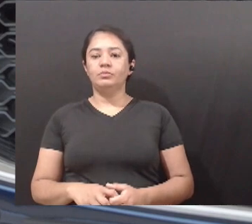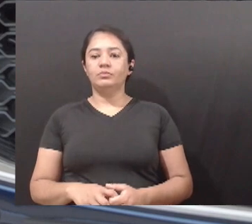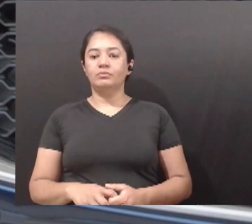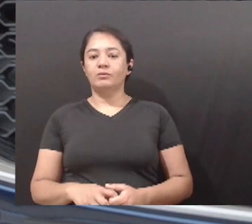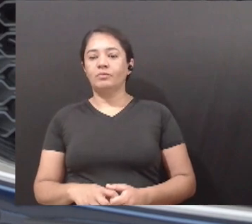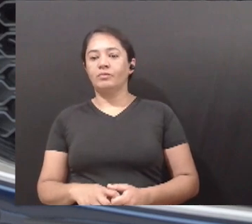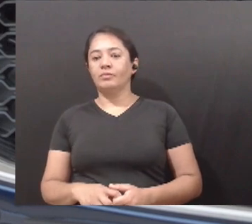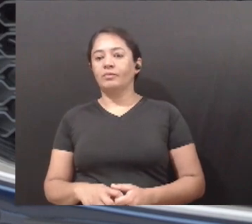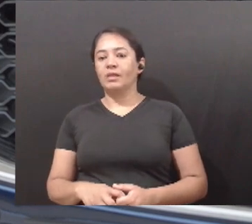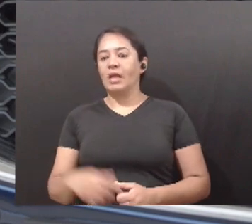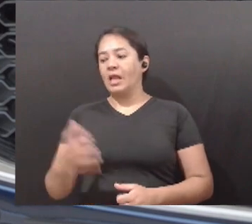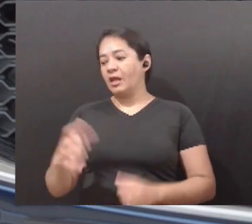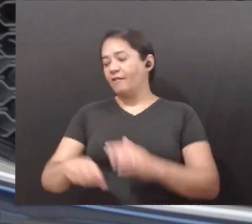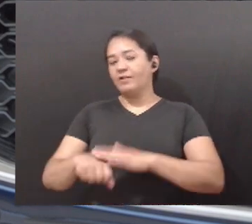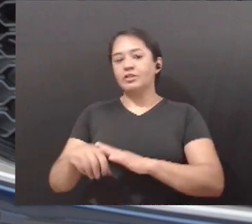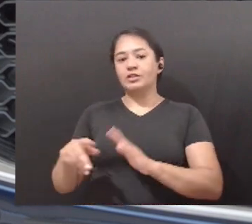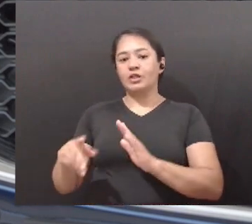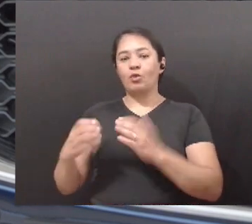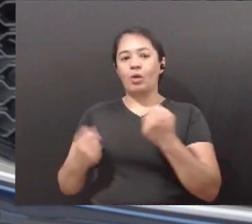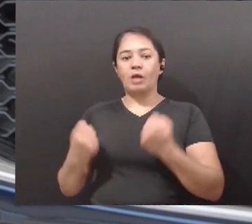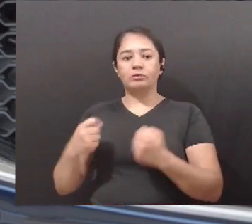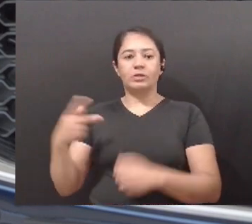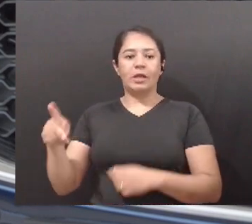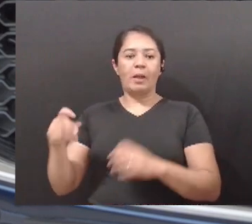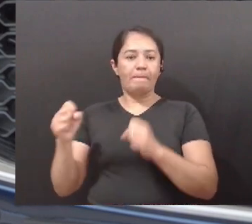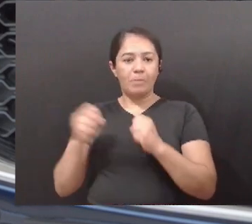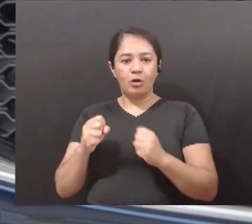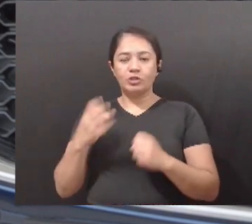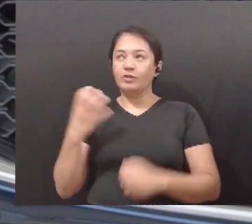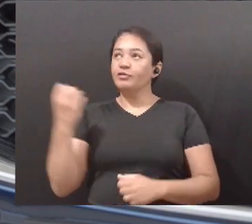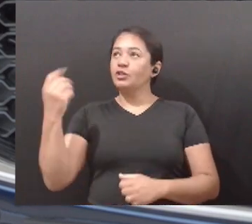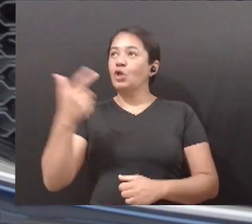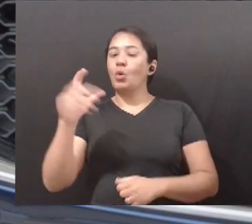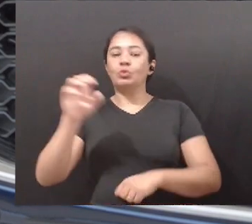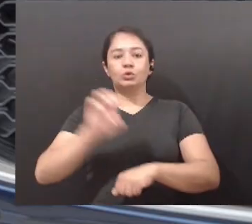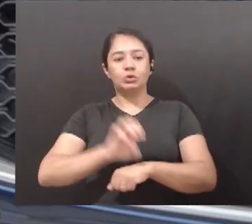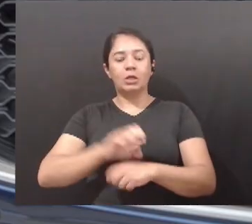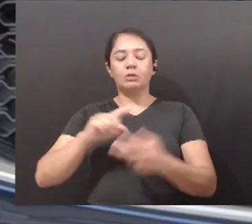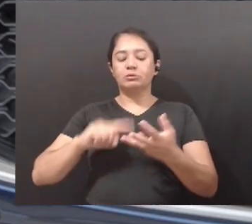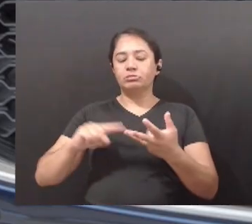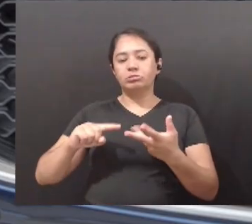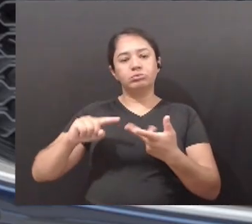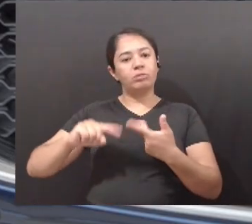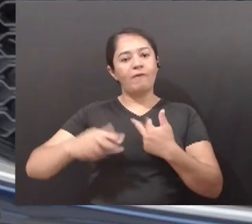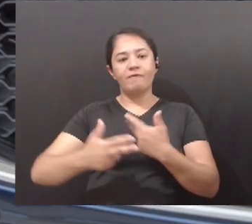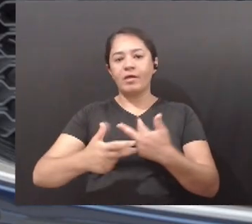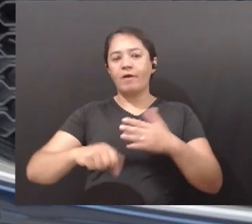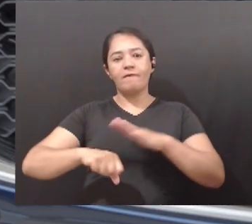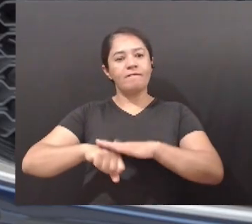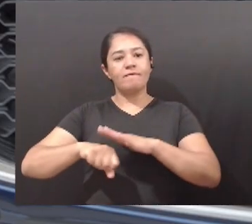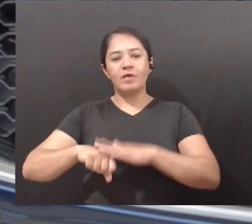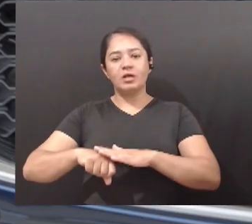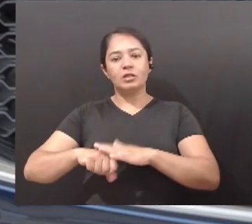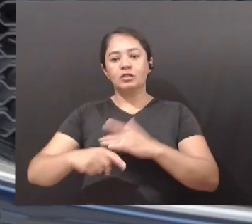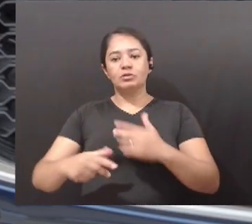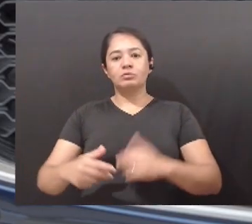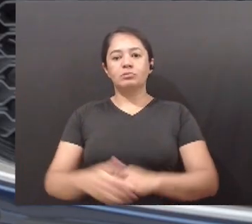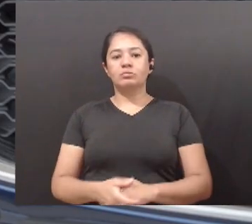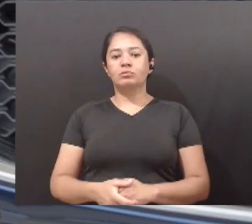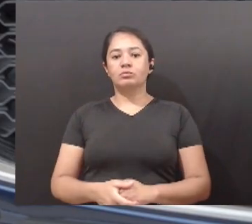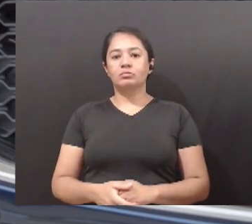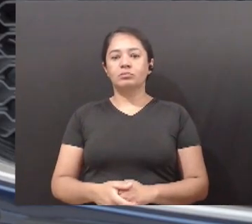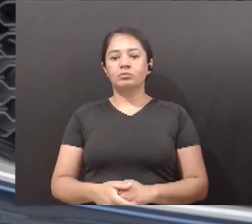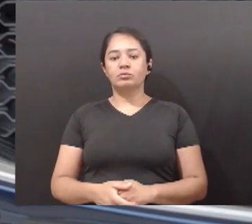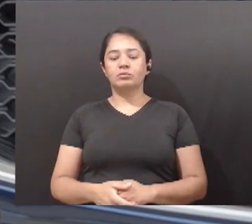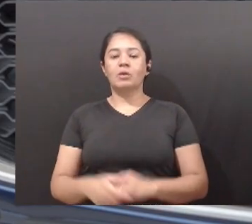ela pode. Por exemplo, se ela quiser viajar para outro estado, ela consegue. Se ela quiser fazer alguma coisa com um carro totalmente diferente, ela consegue,